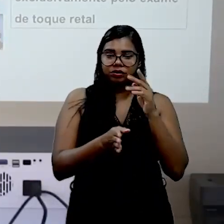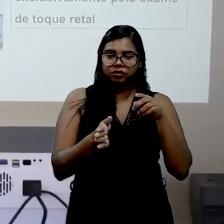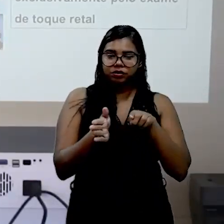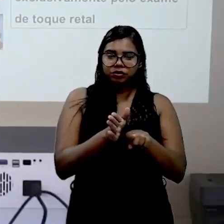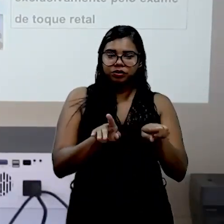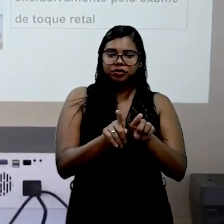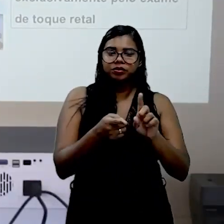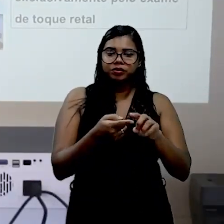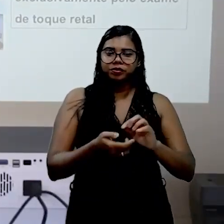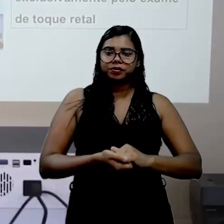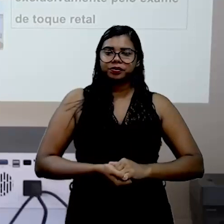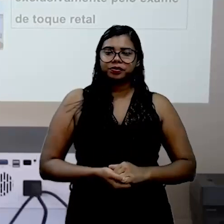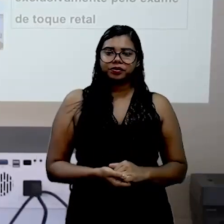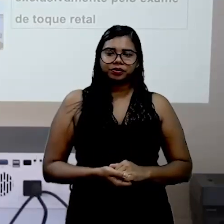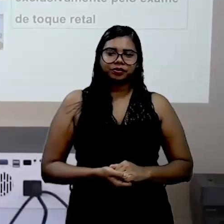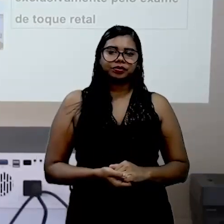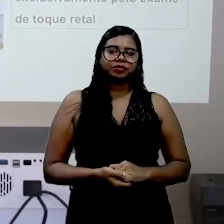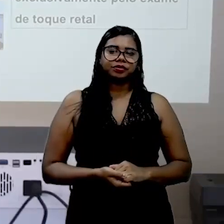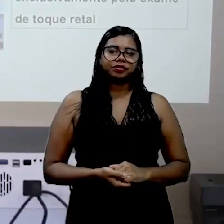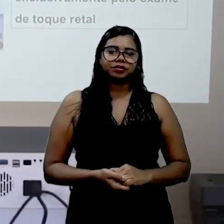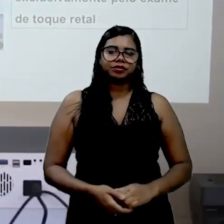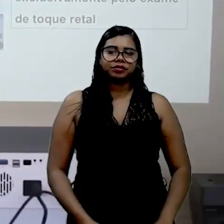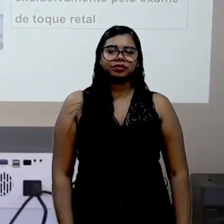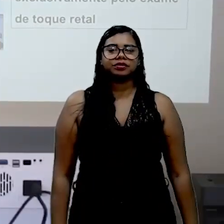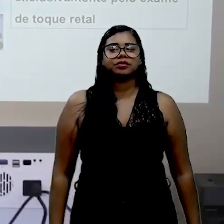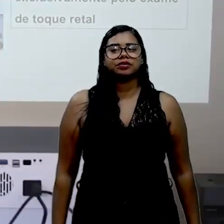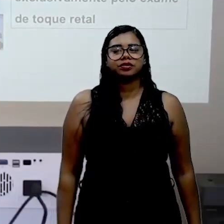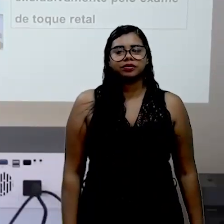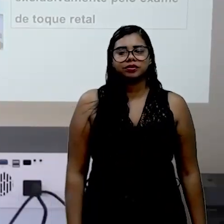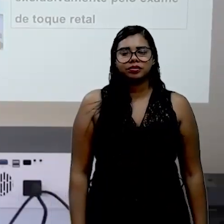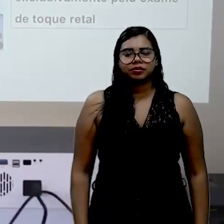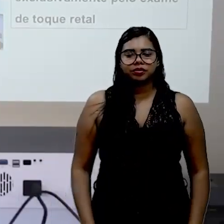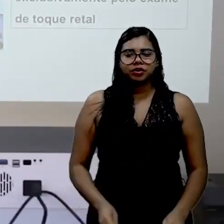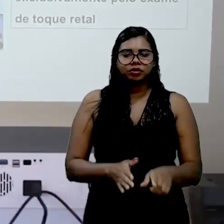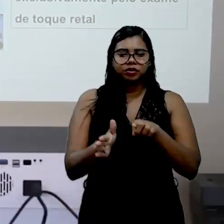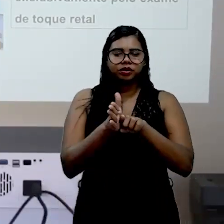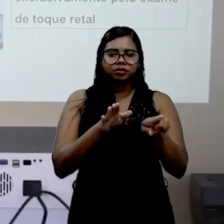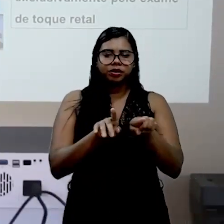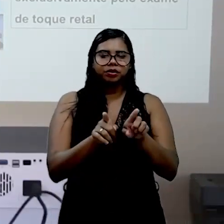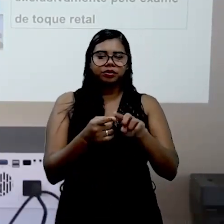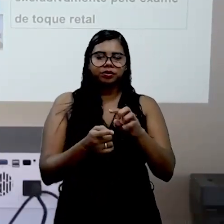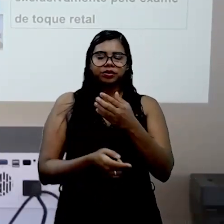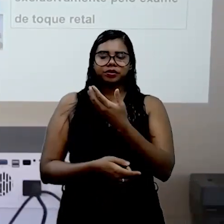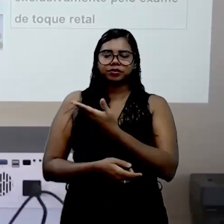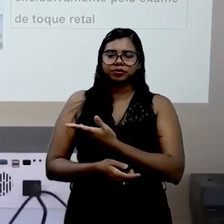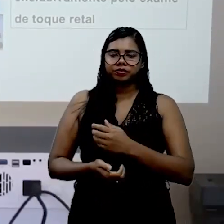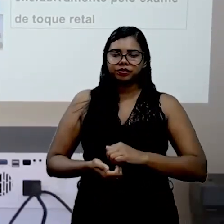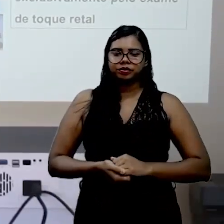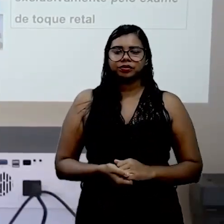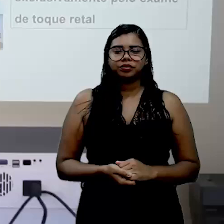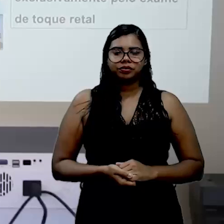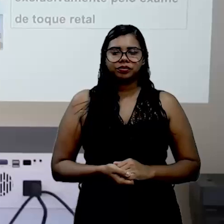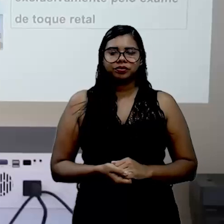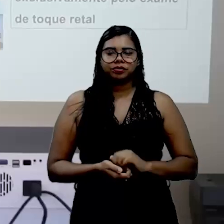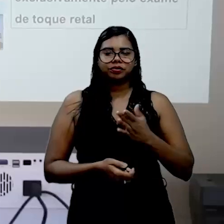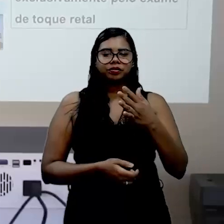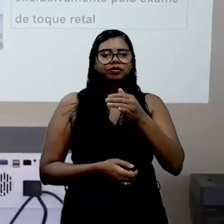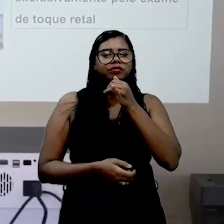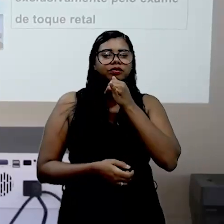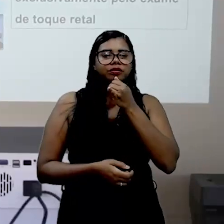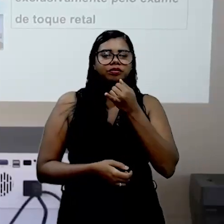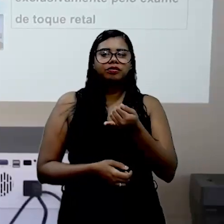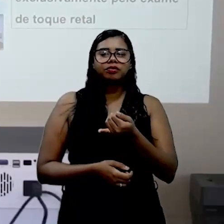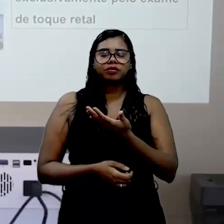Alto. Ô, doutor Ricardo, no caso da hiperplasia, até despertou a curiosidade pela questão